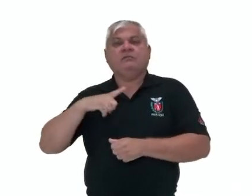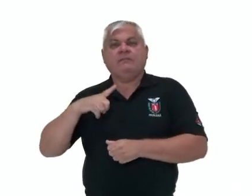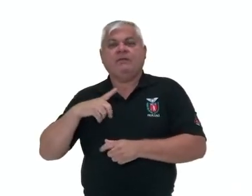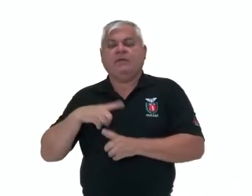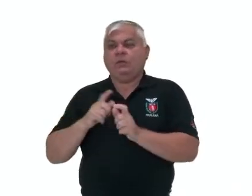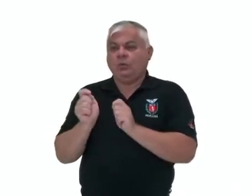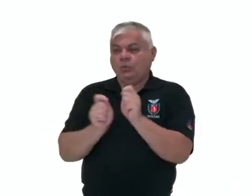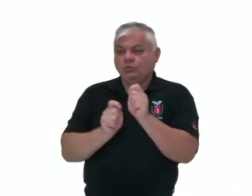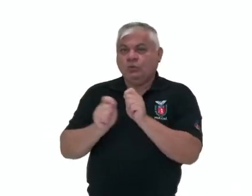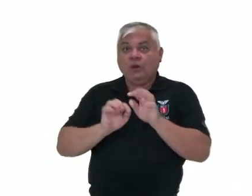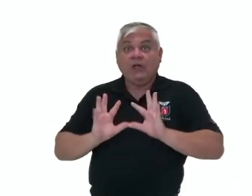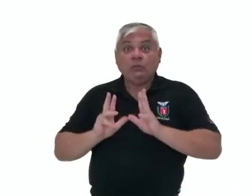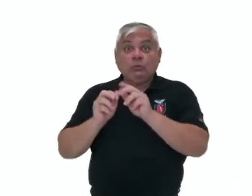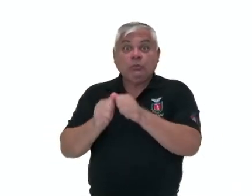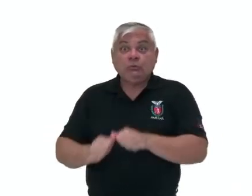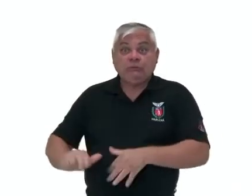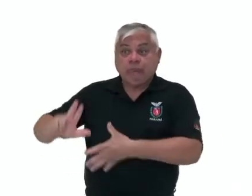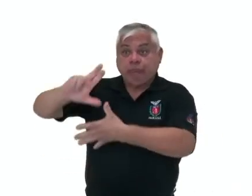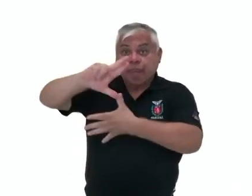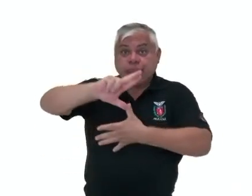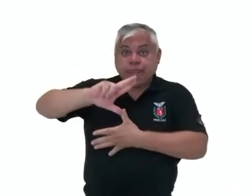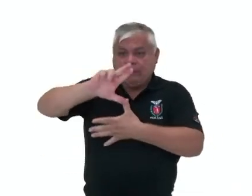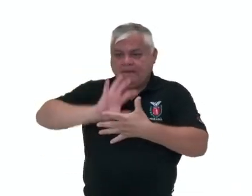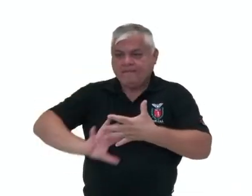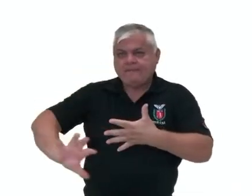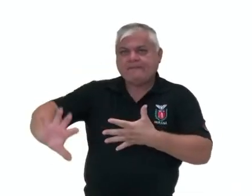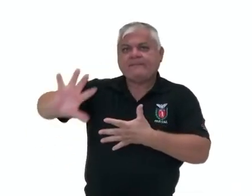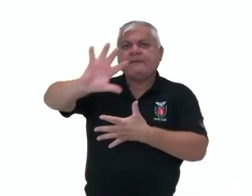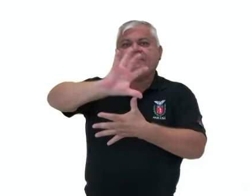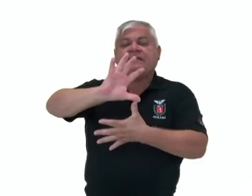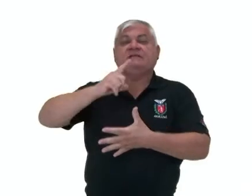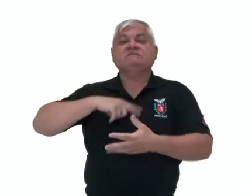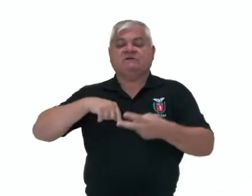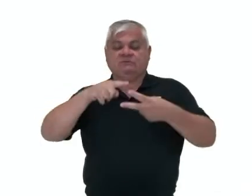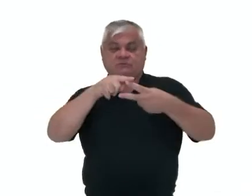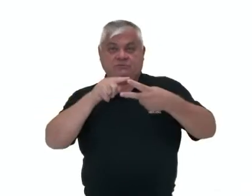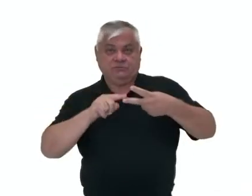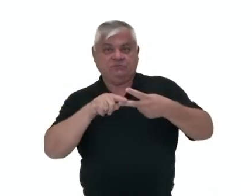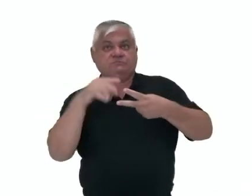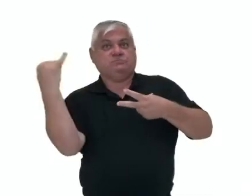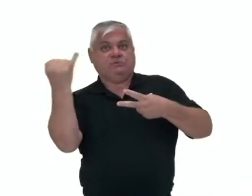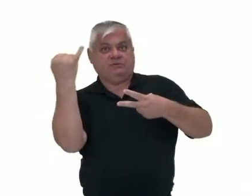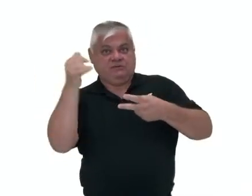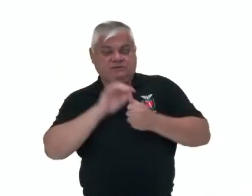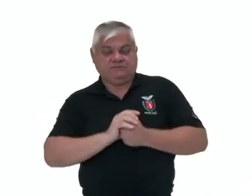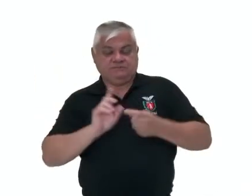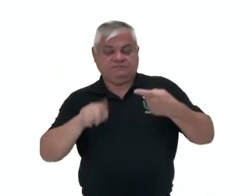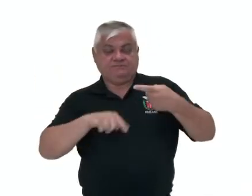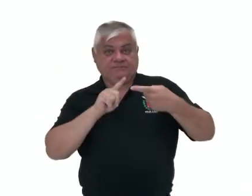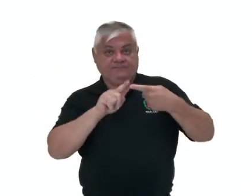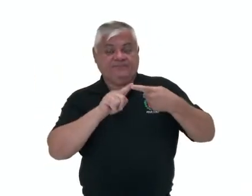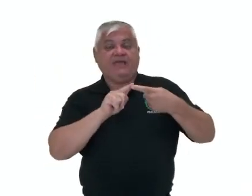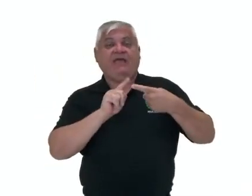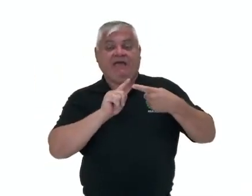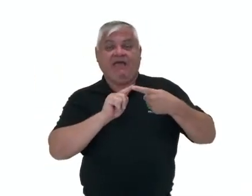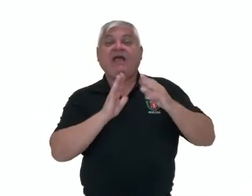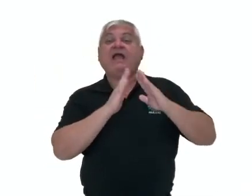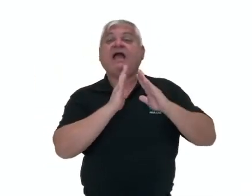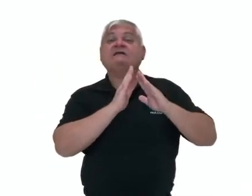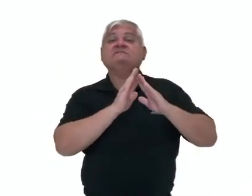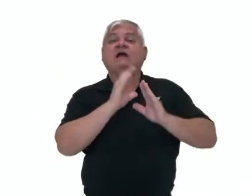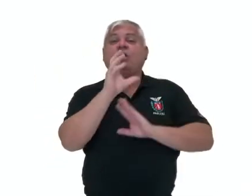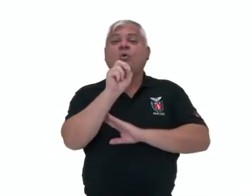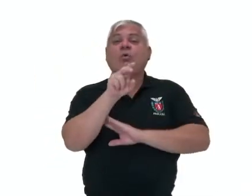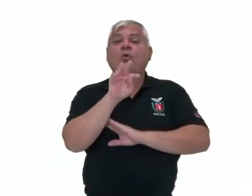controle rígido sobre a região, a Espanha criou dois importantes órgãos, a Casa de Contratação e o Conselho